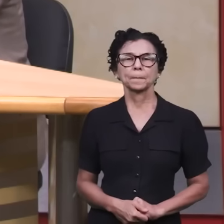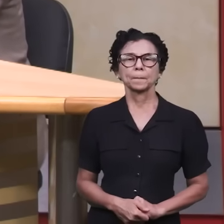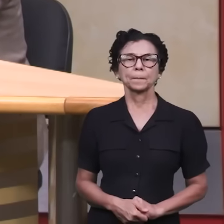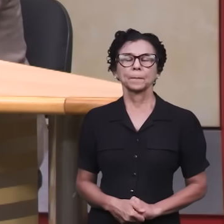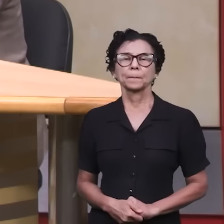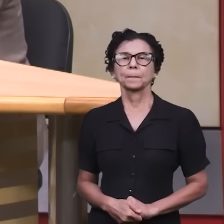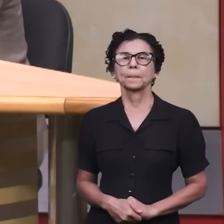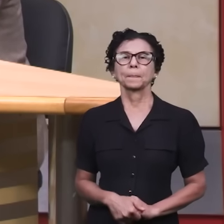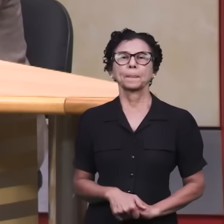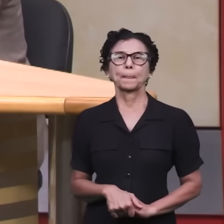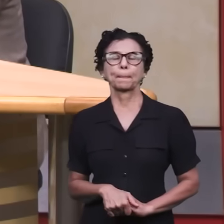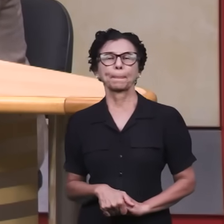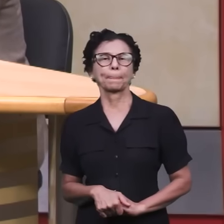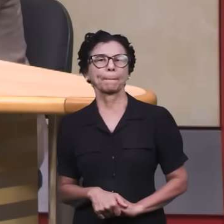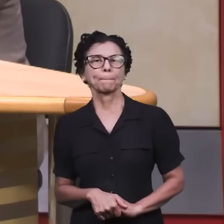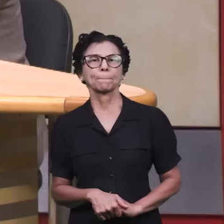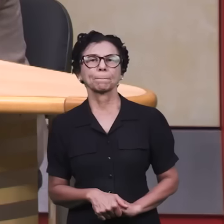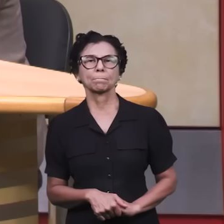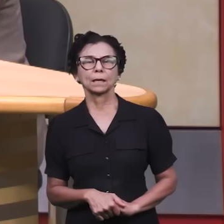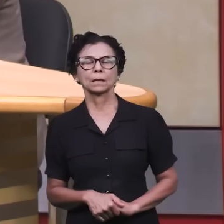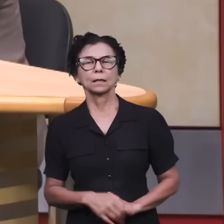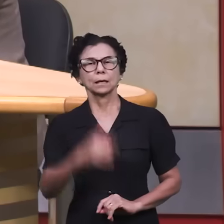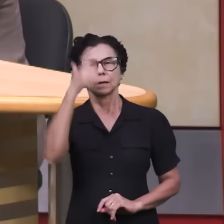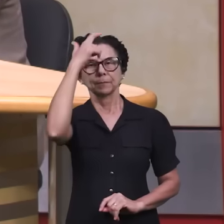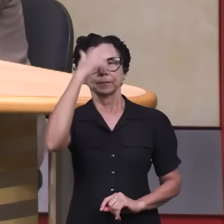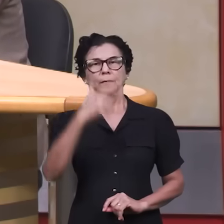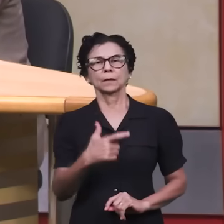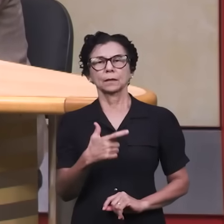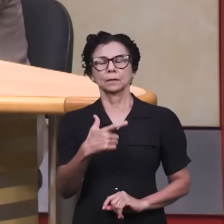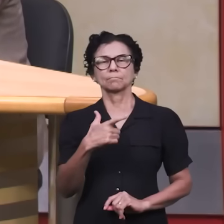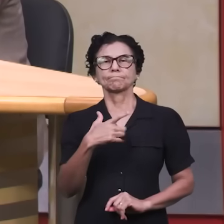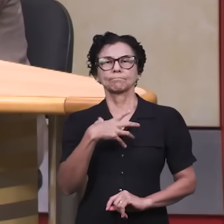moldar essa personalidade, a formação desse caráter. É muito bom.